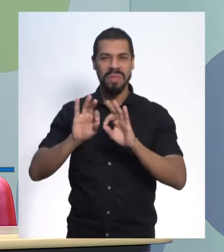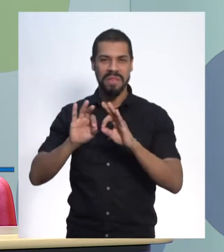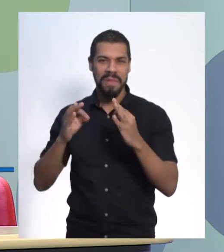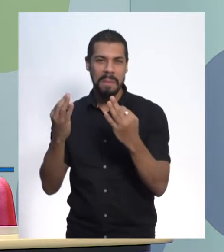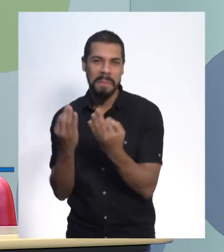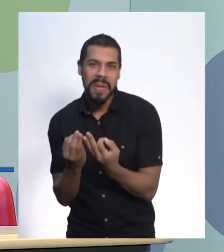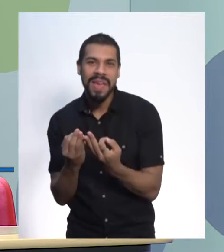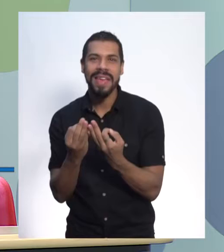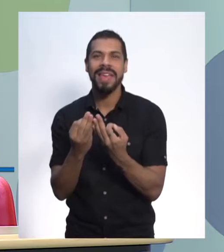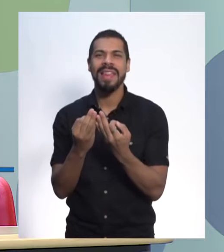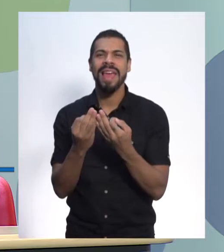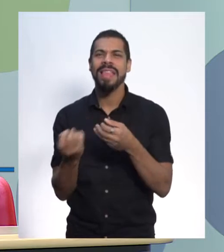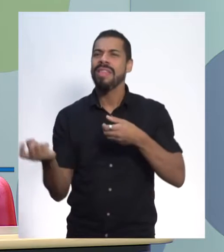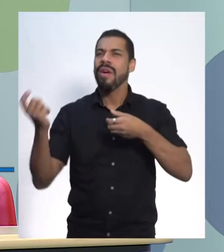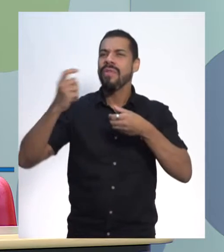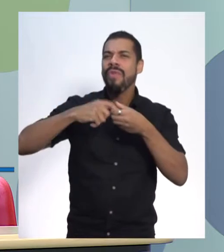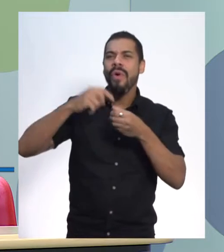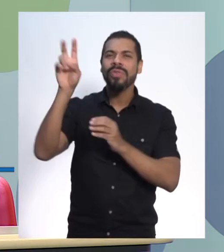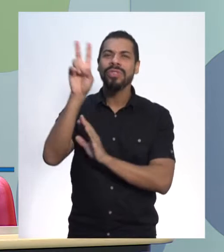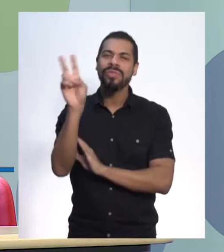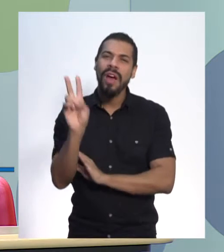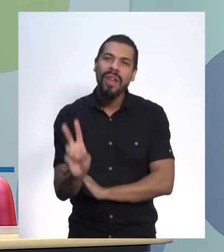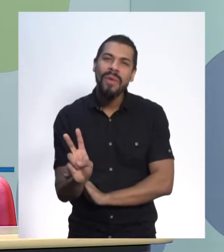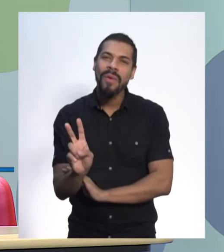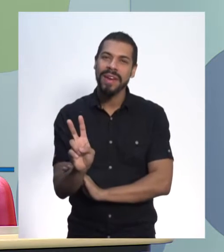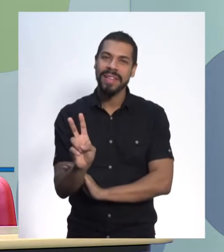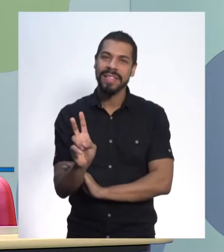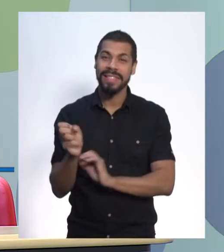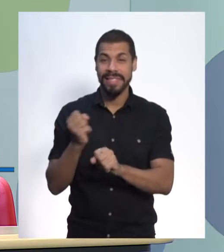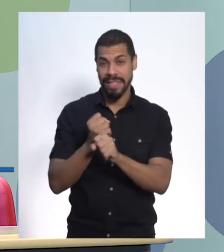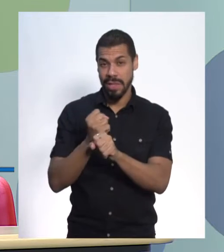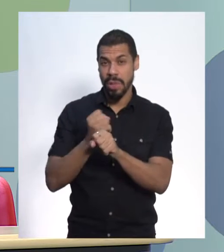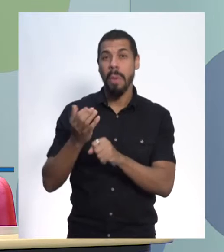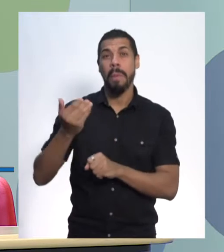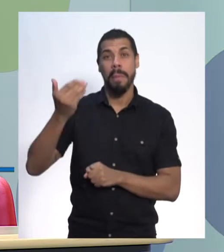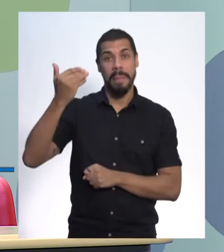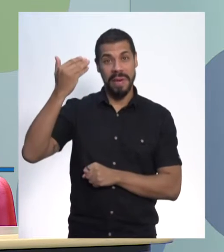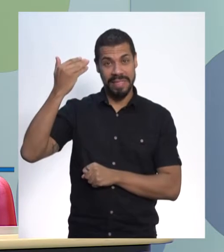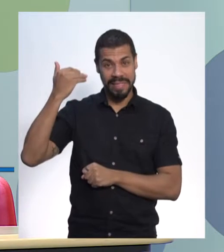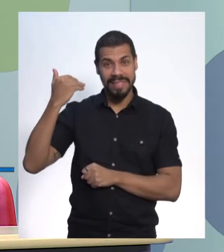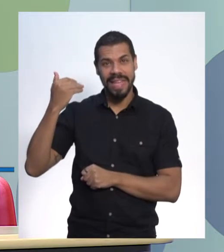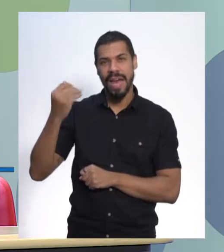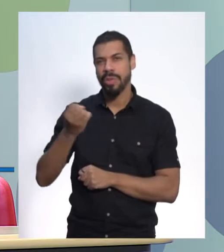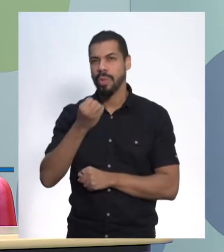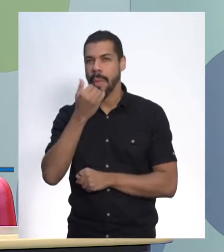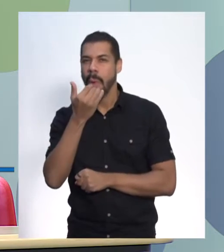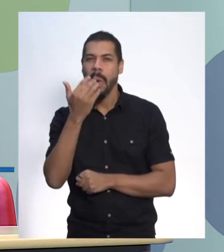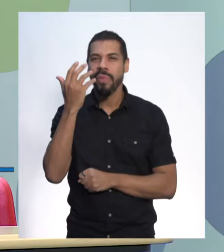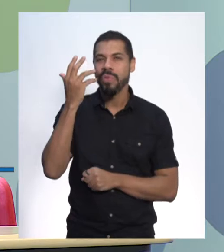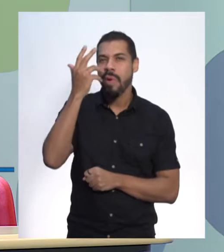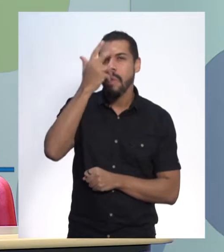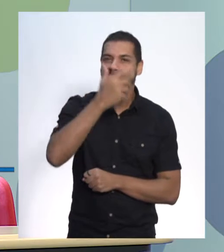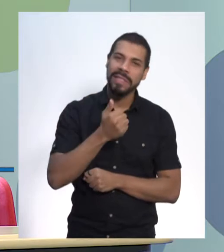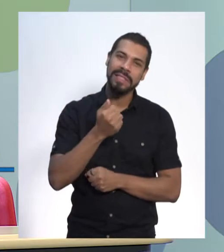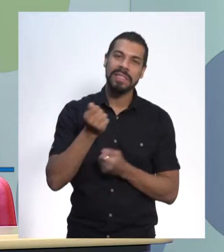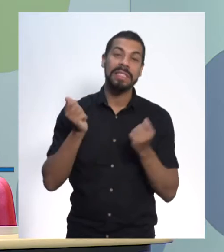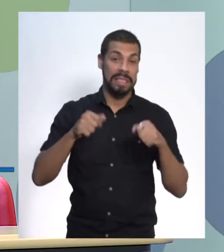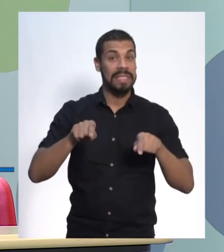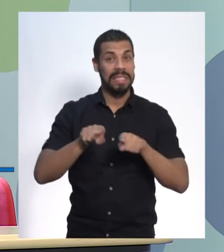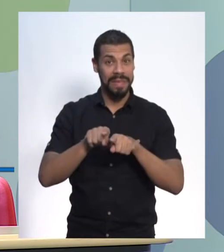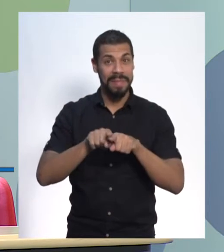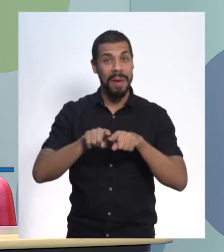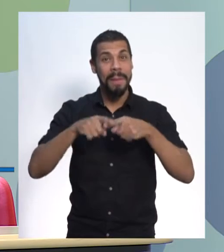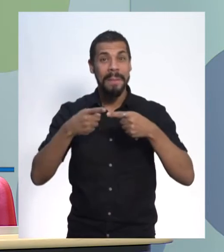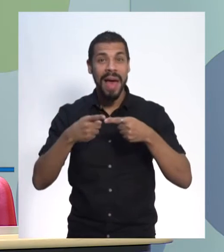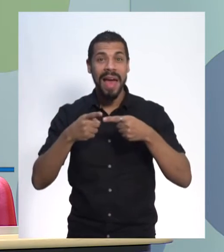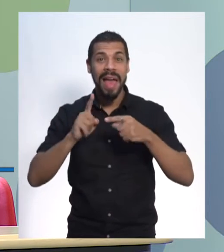família, das voltas aos valores da antiguidade clássica, esse valor do bom e do belo, a gente tinha essa retomada, mas